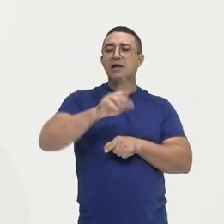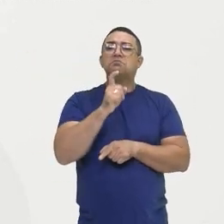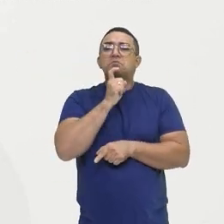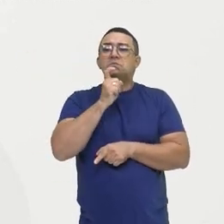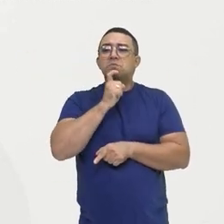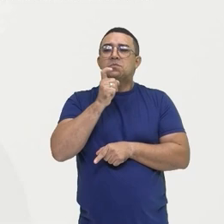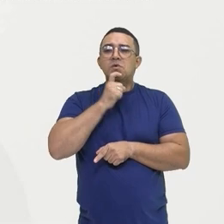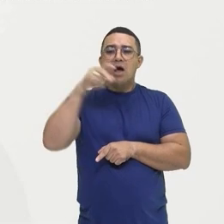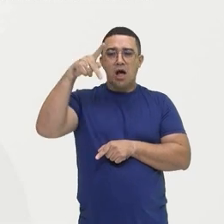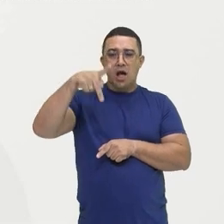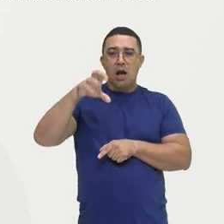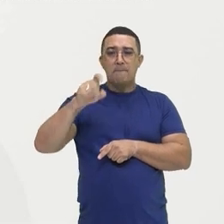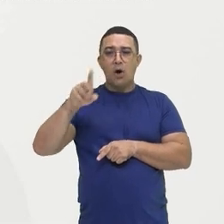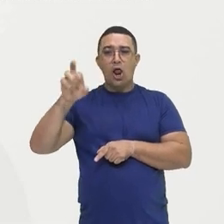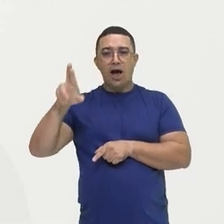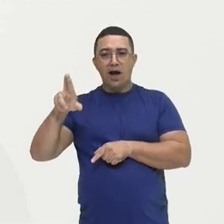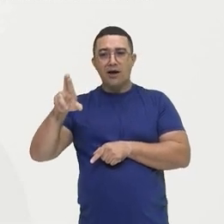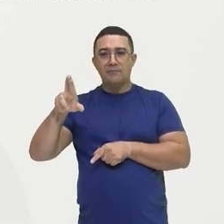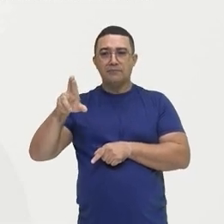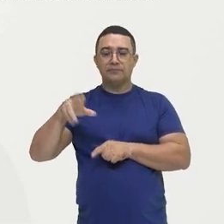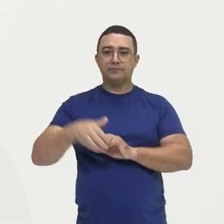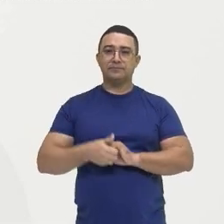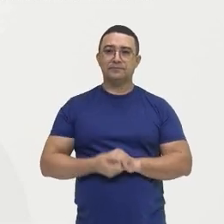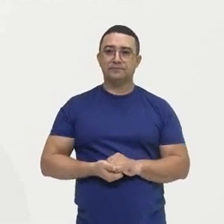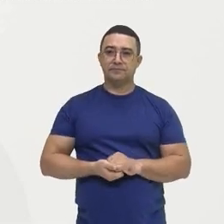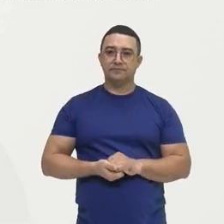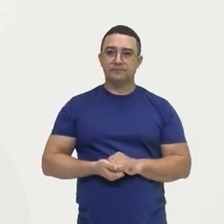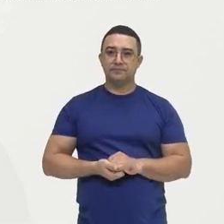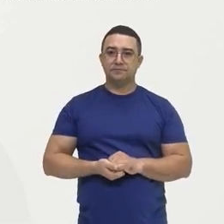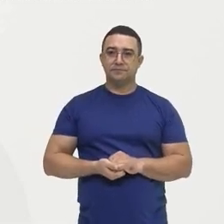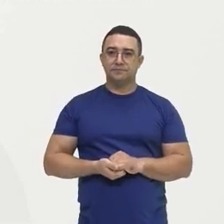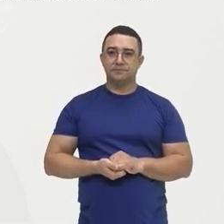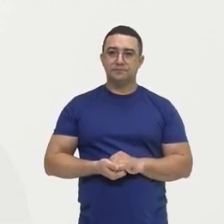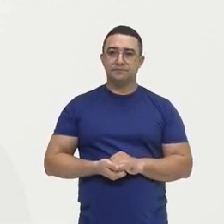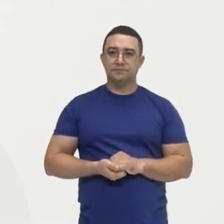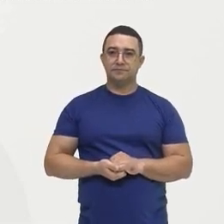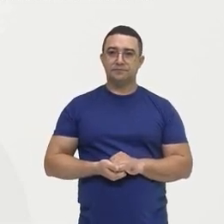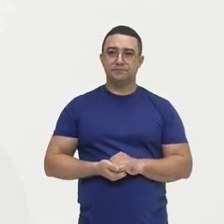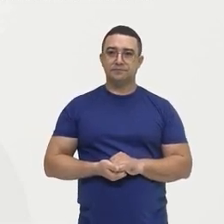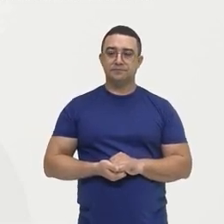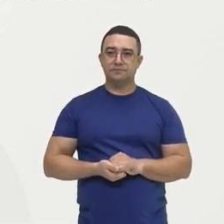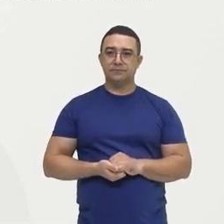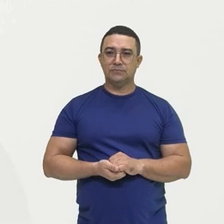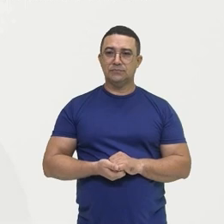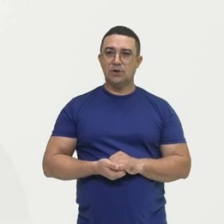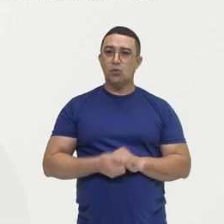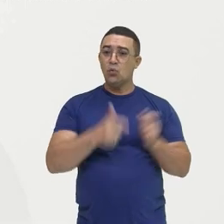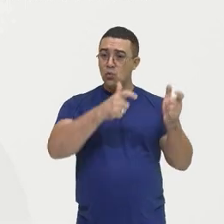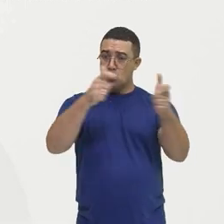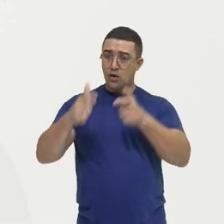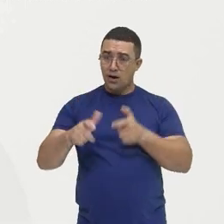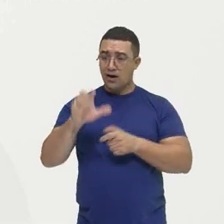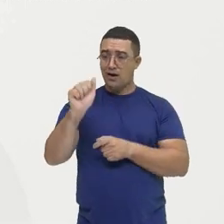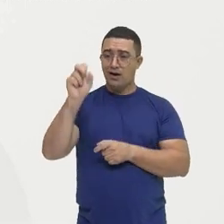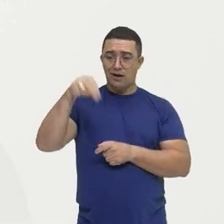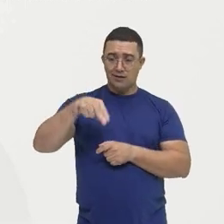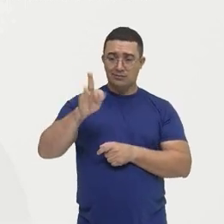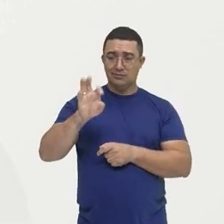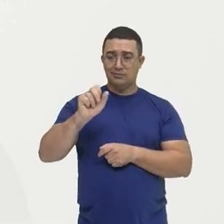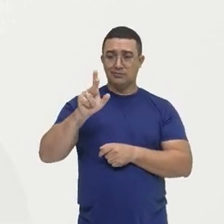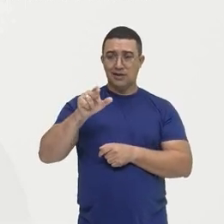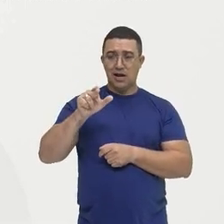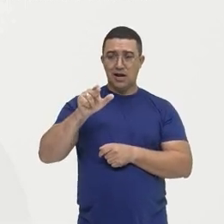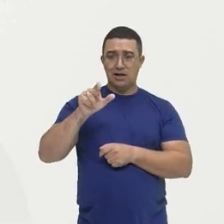pouco exagerada, principalmente aqui, olha, essa região, vou colocar bem aqui, da Antártida, né? Então, a gente tem essa